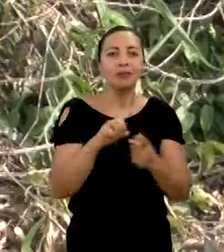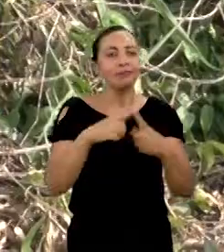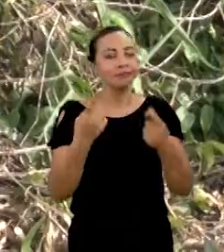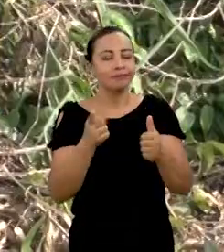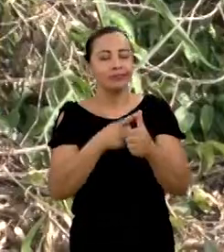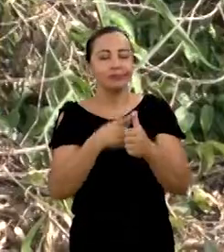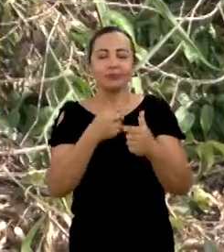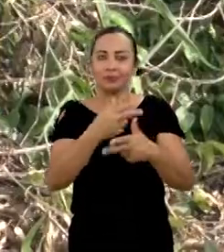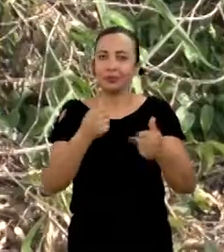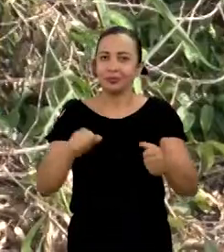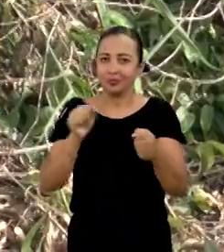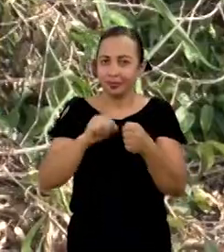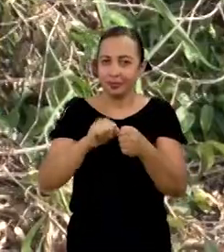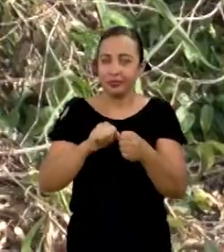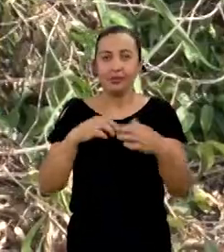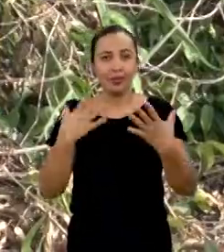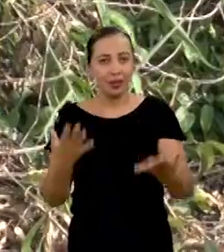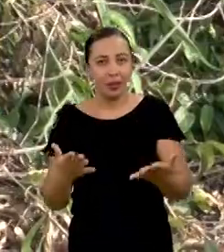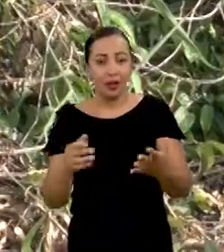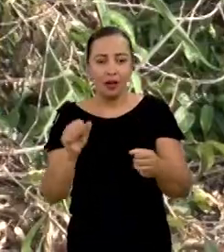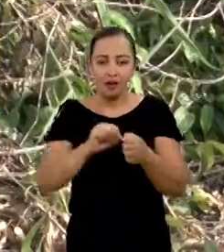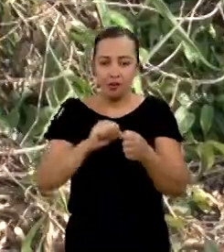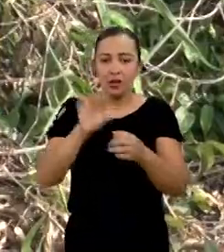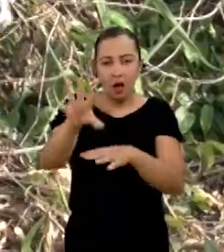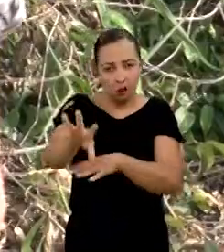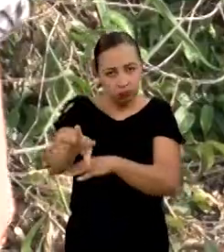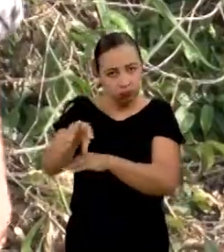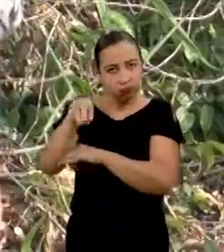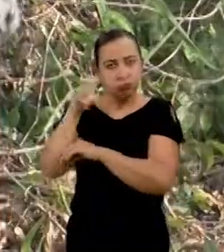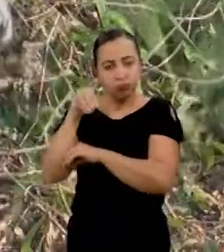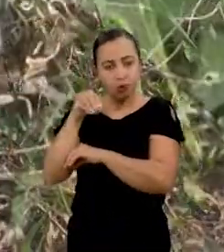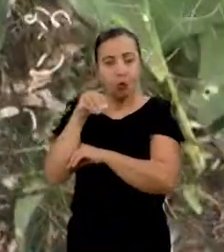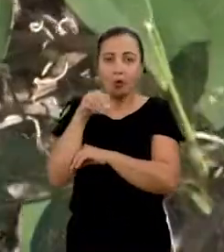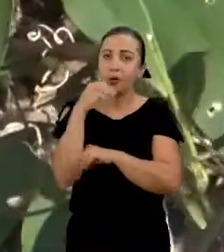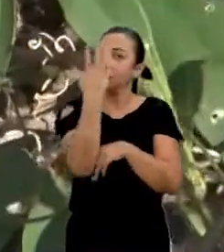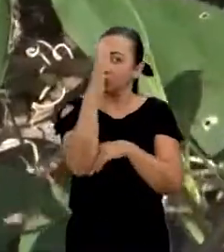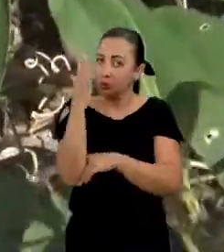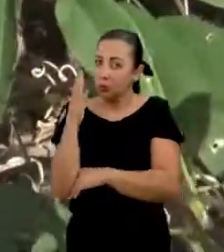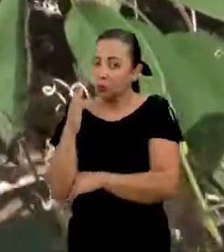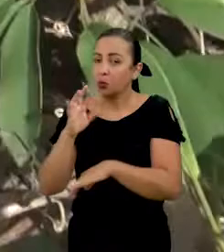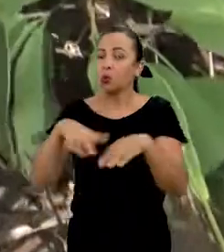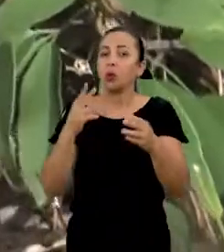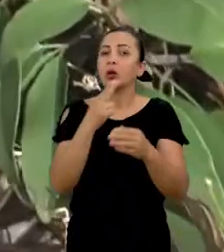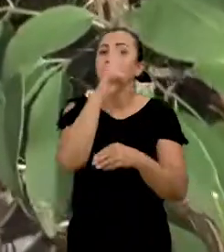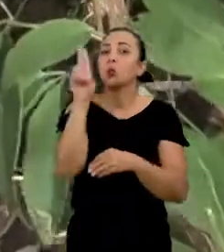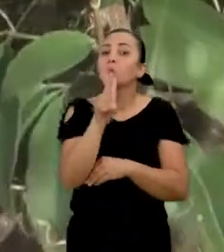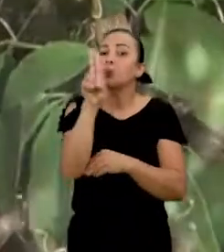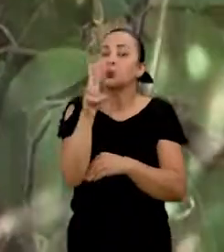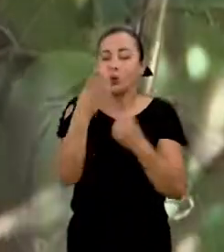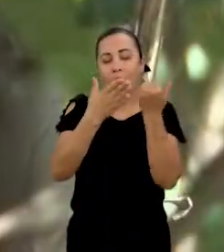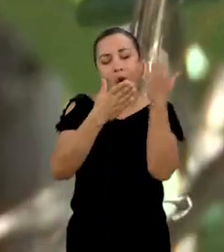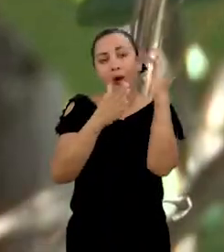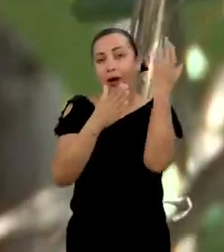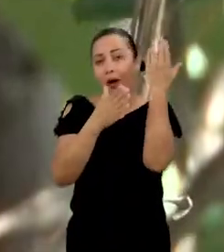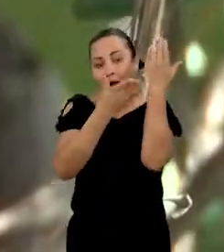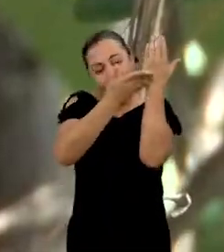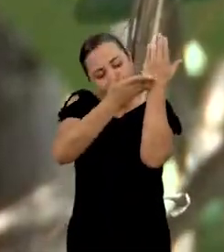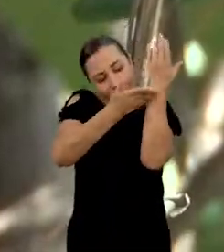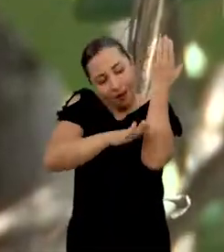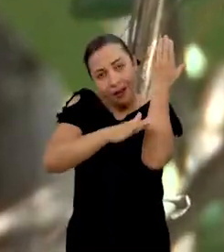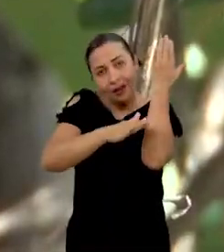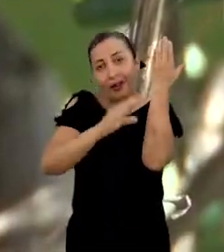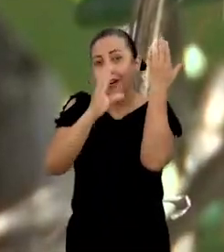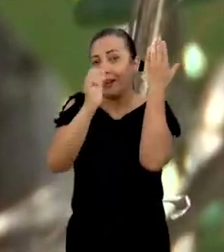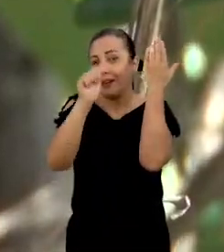primeira coisa que foi feita foi fazer a coleta da planta, no qual a gente utilizou a casca da